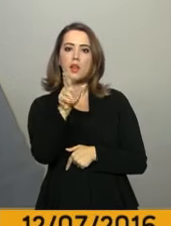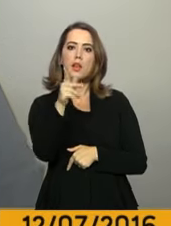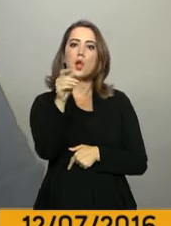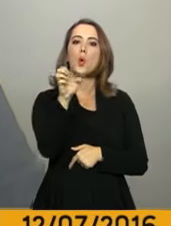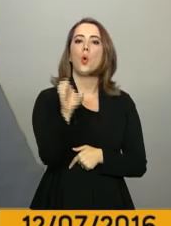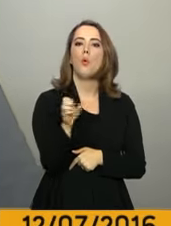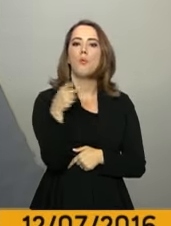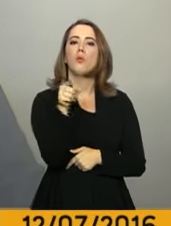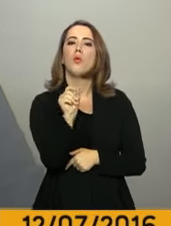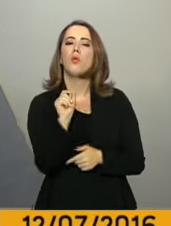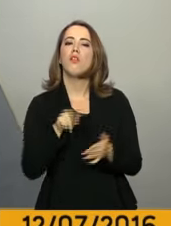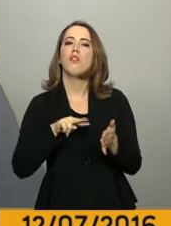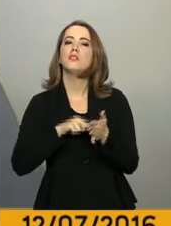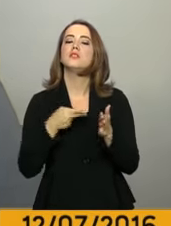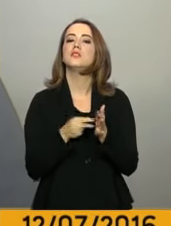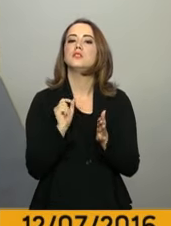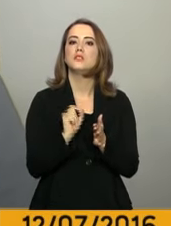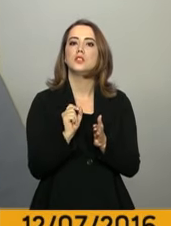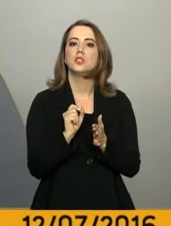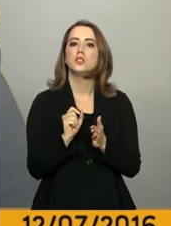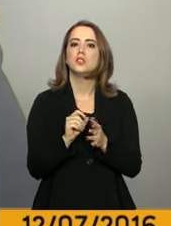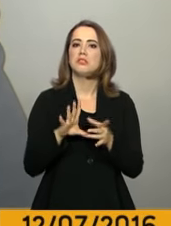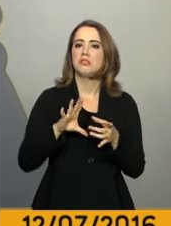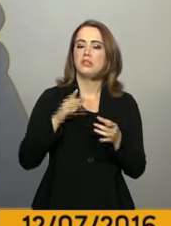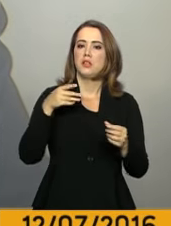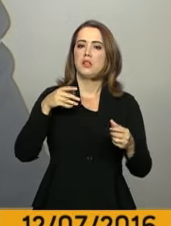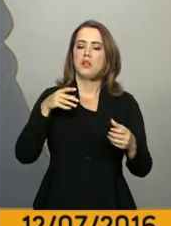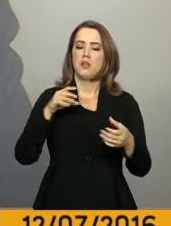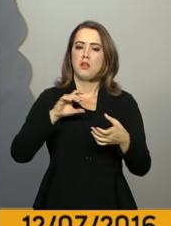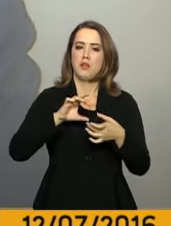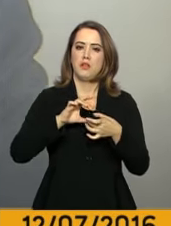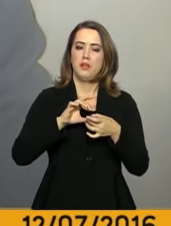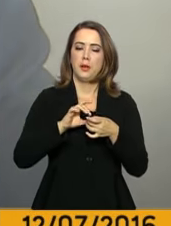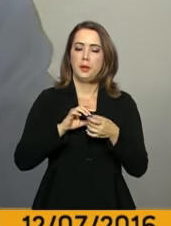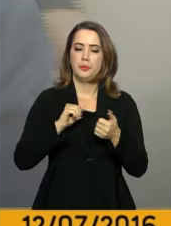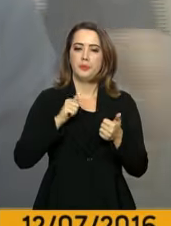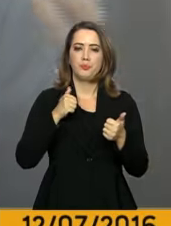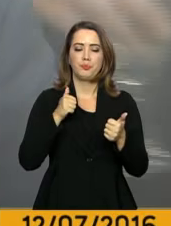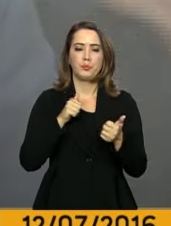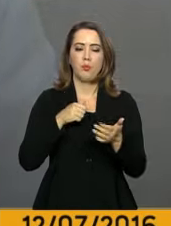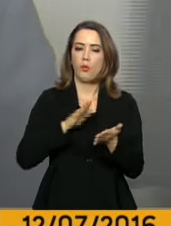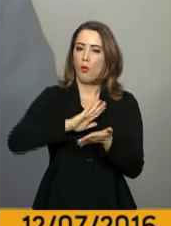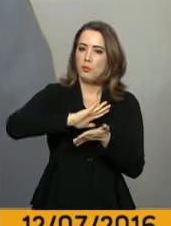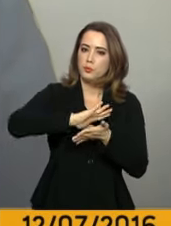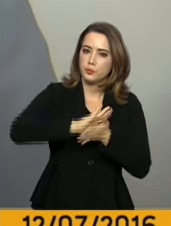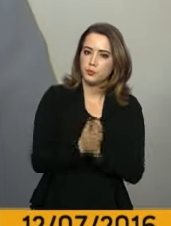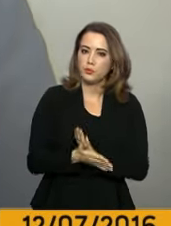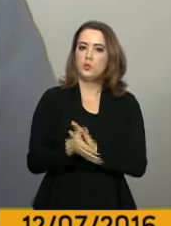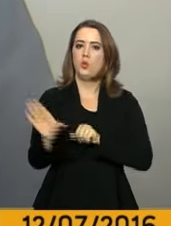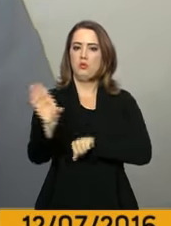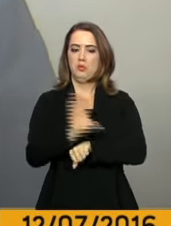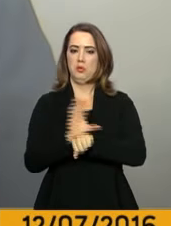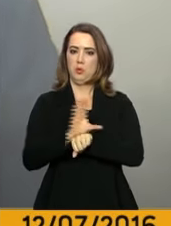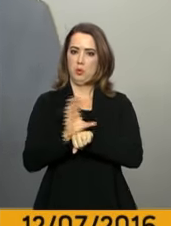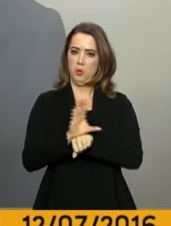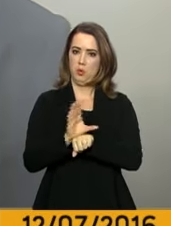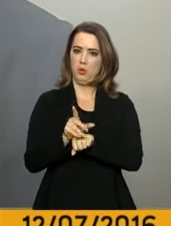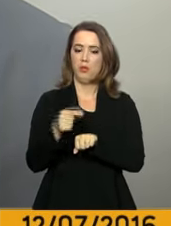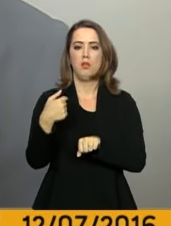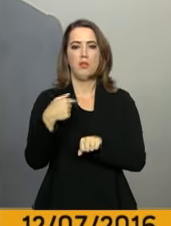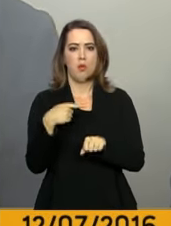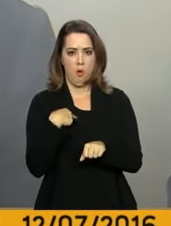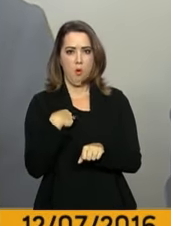romper com a ordem constituída penso eu e pergunto será que assumiu o vice-presidente houve um rompimento com a